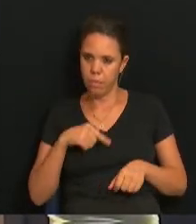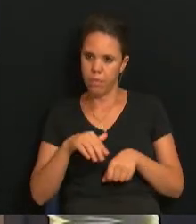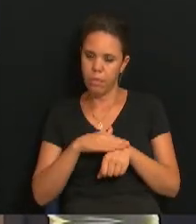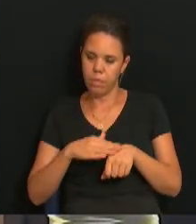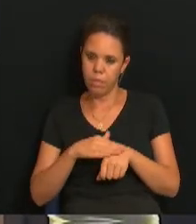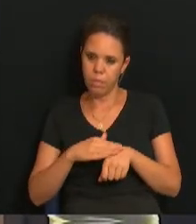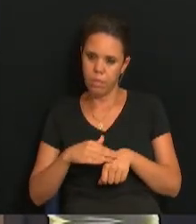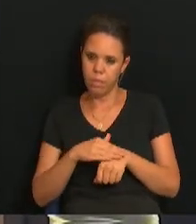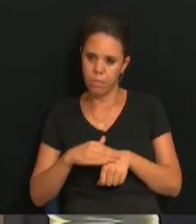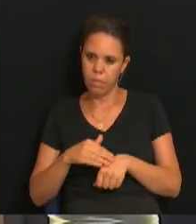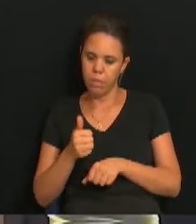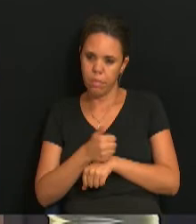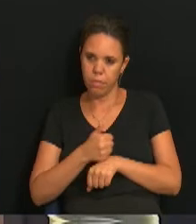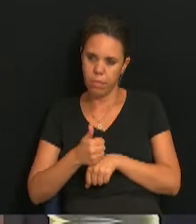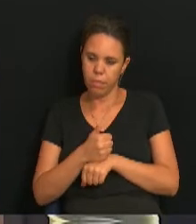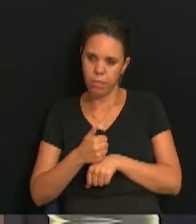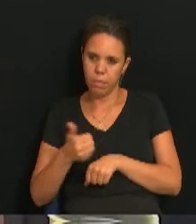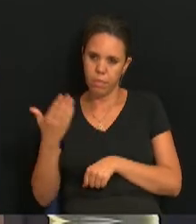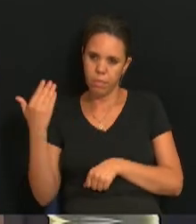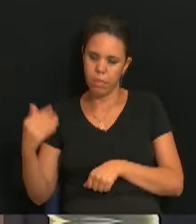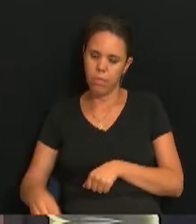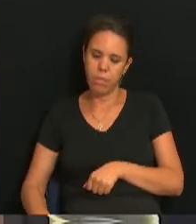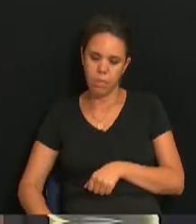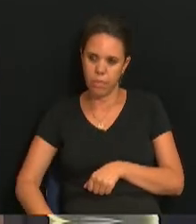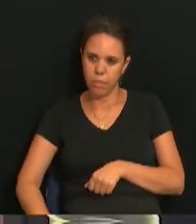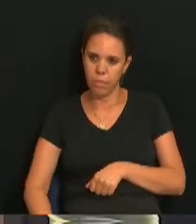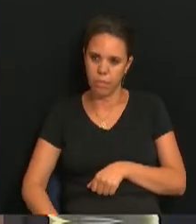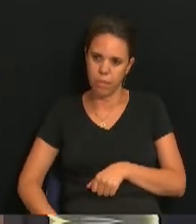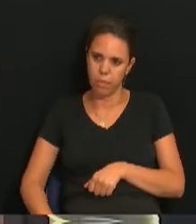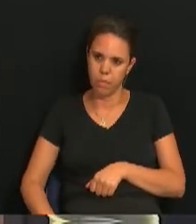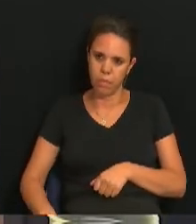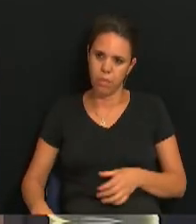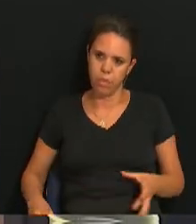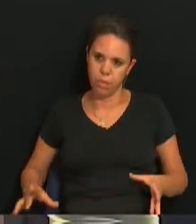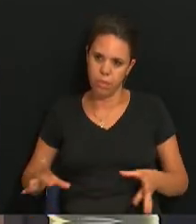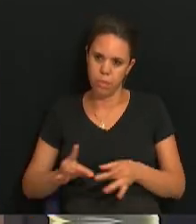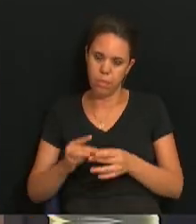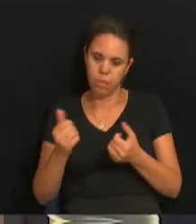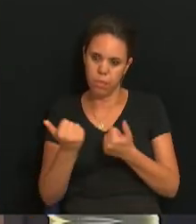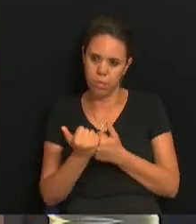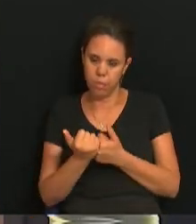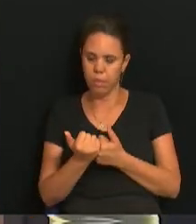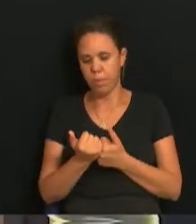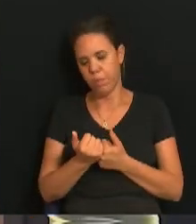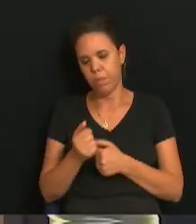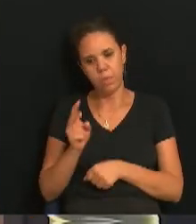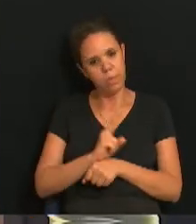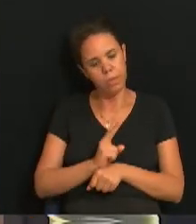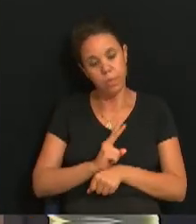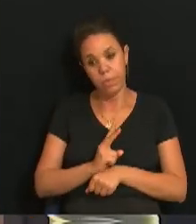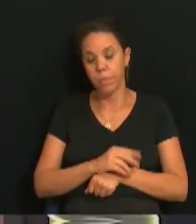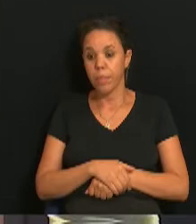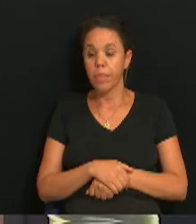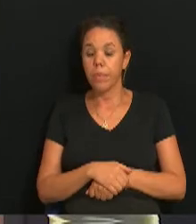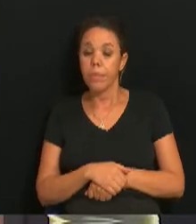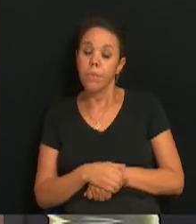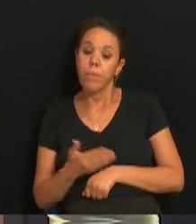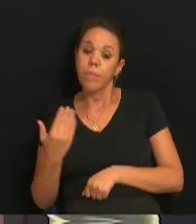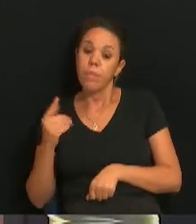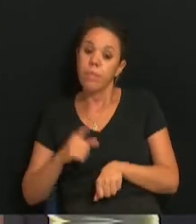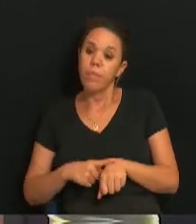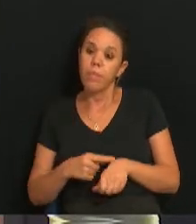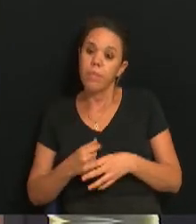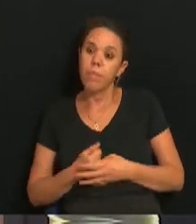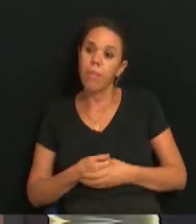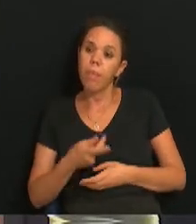com os segmentos, com os professores adjuntos e com os monitores, eles estavam conversando conosco naquele momento. Ele disse